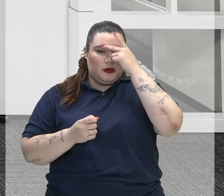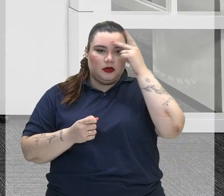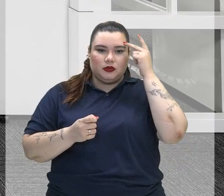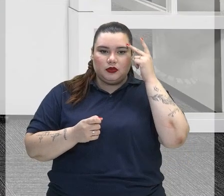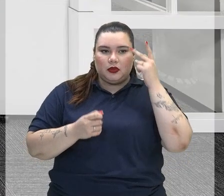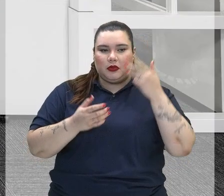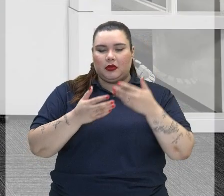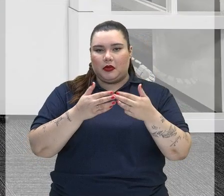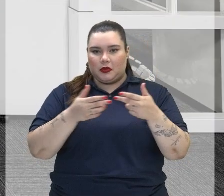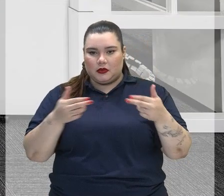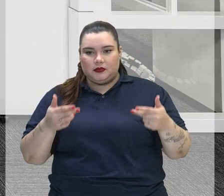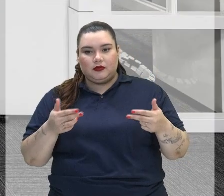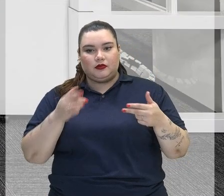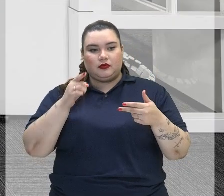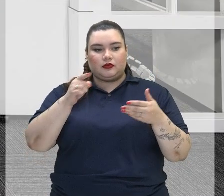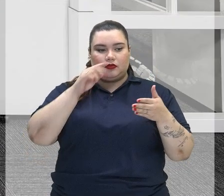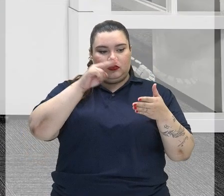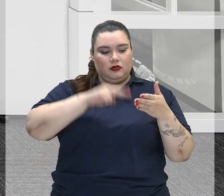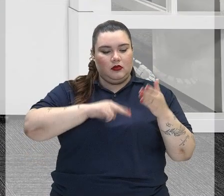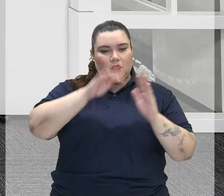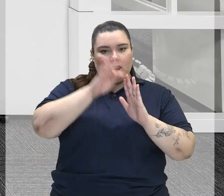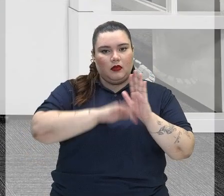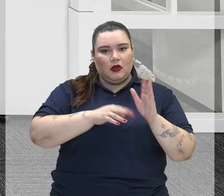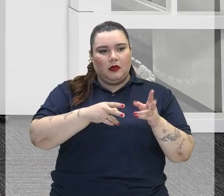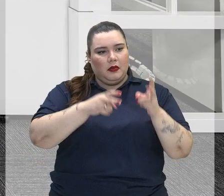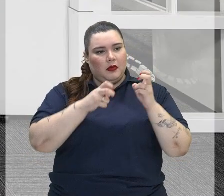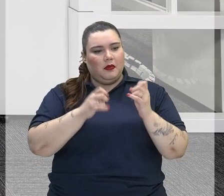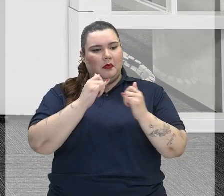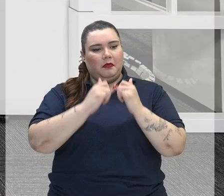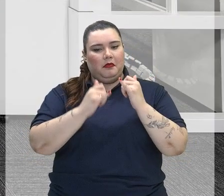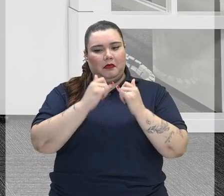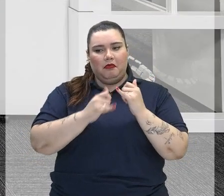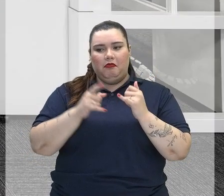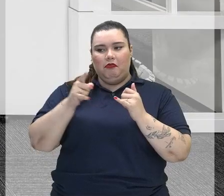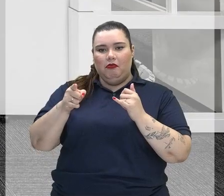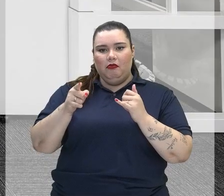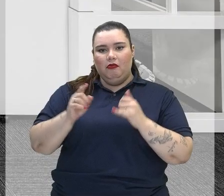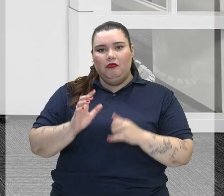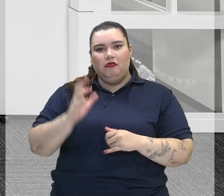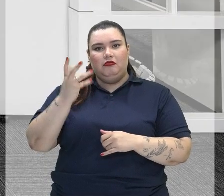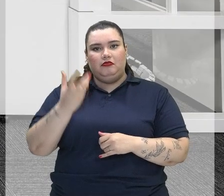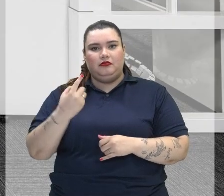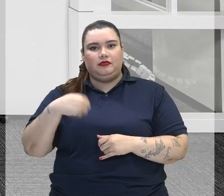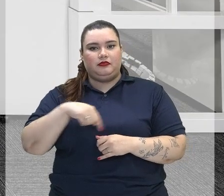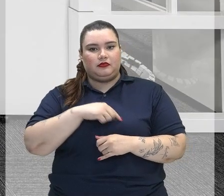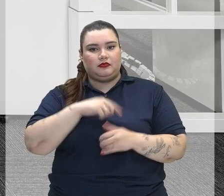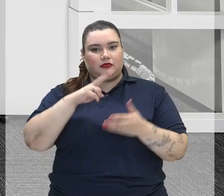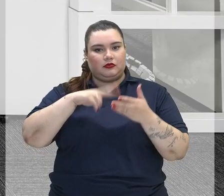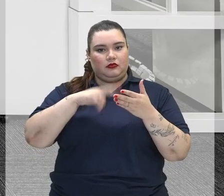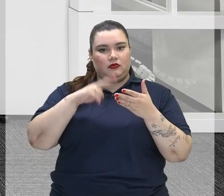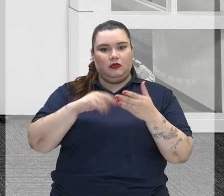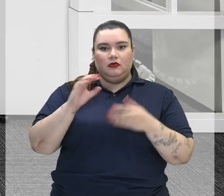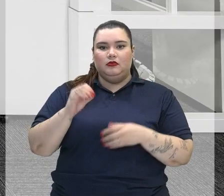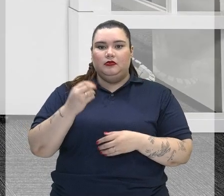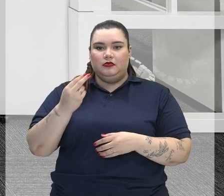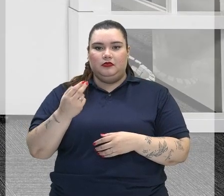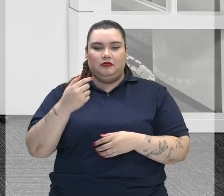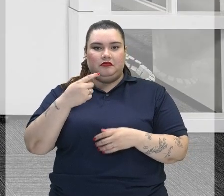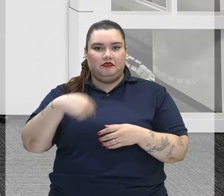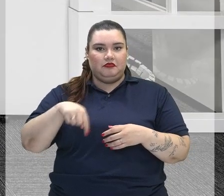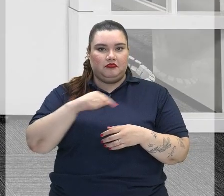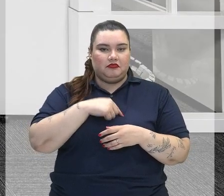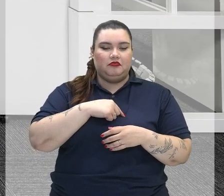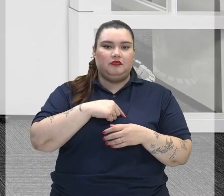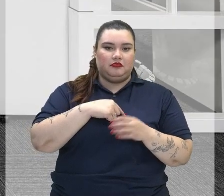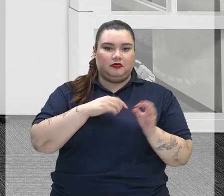lê um texto e verificou, olha, é muito parecido com isso que nós estamos lendo, ou que eu estou lendo.